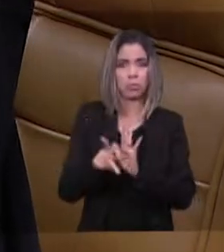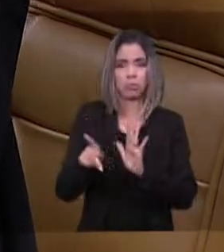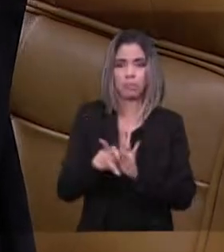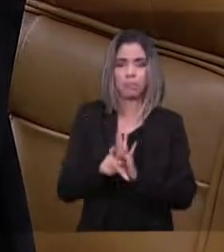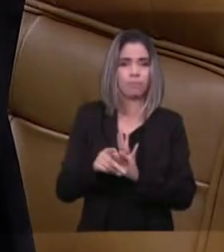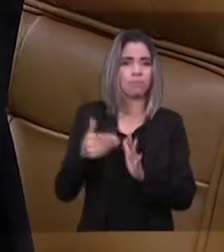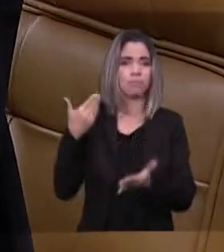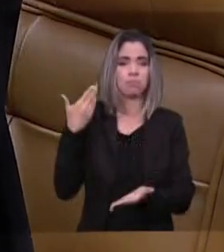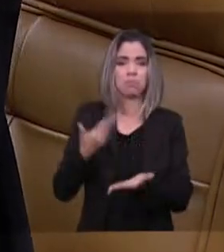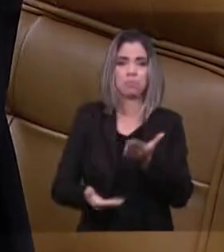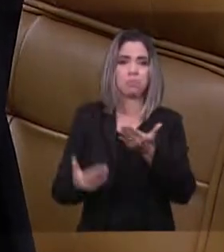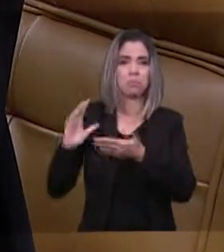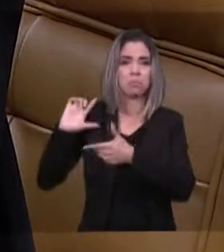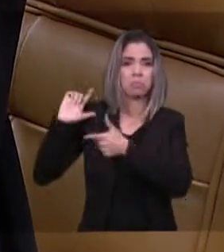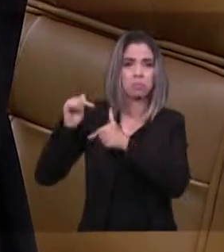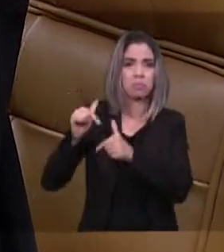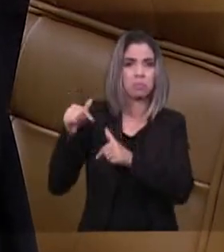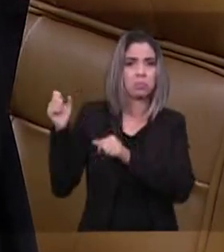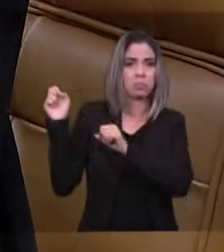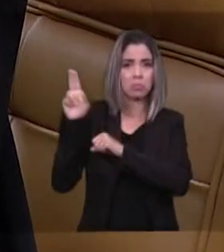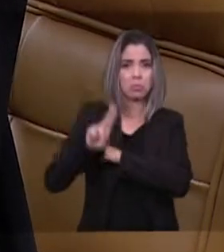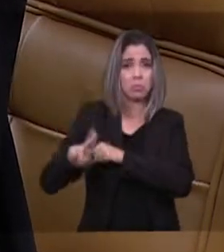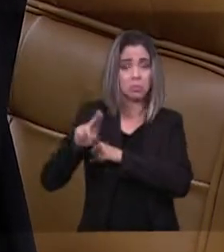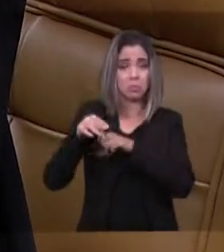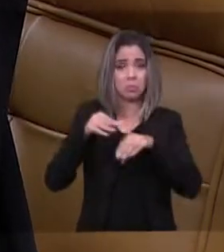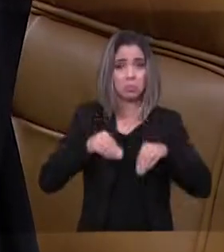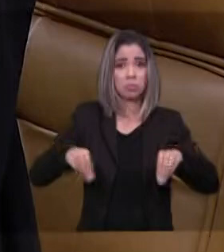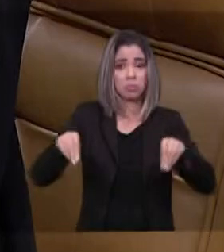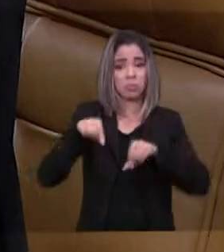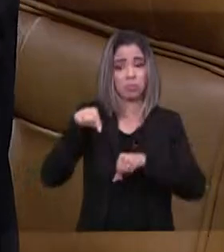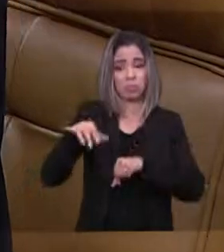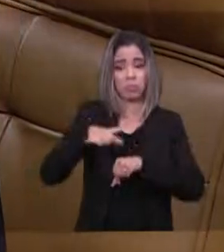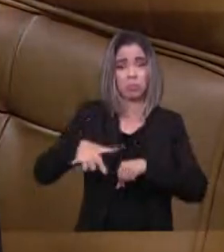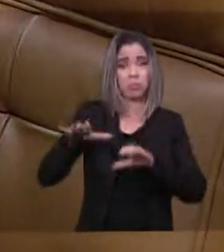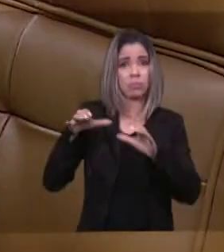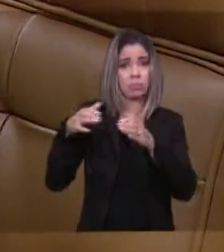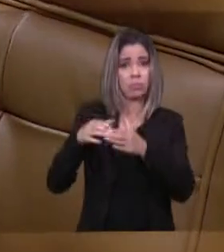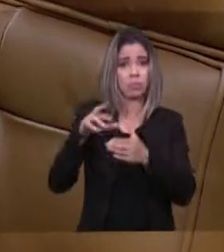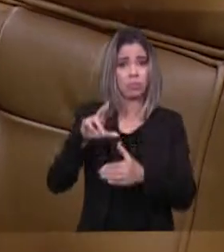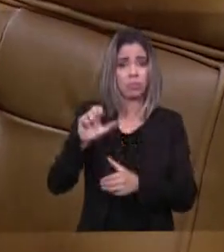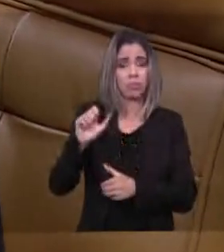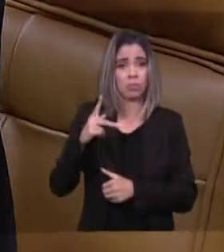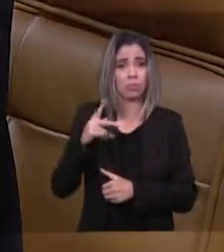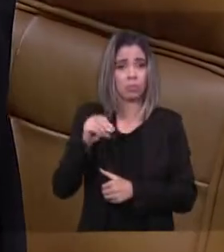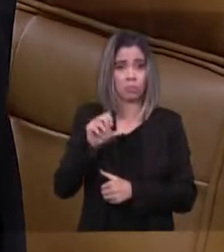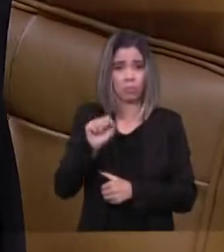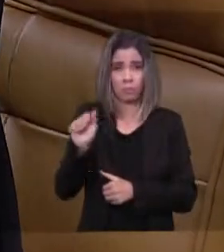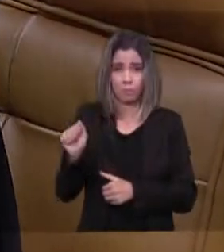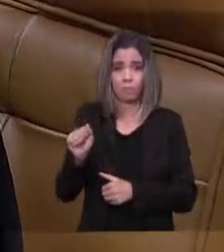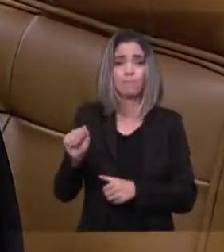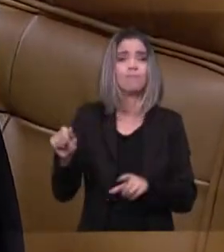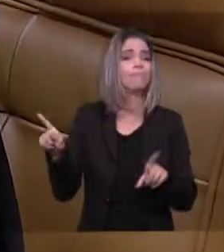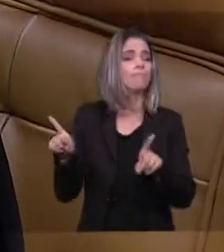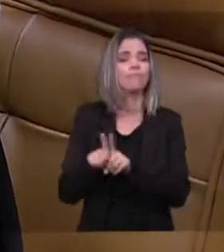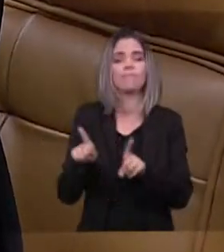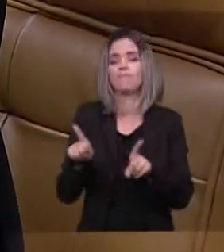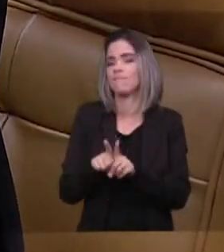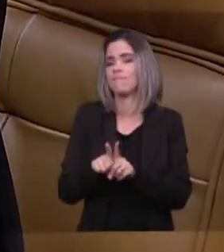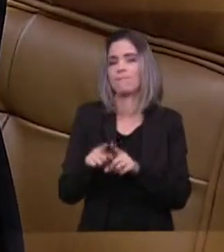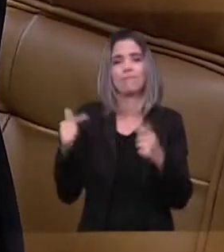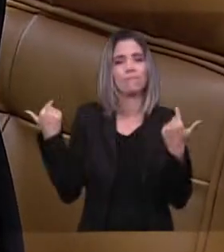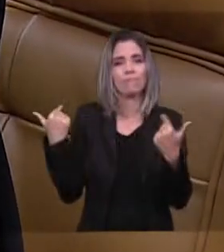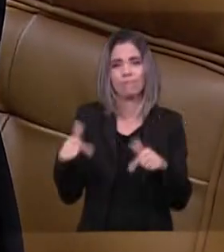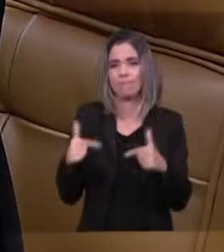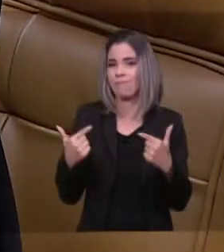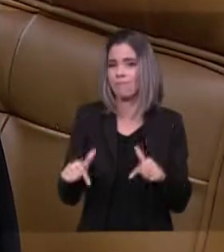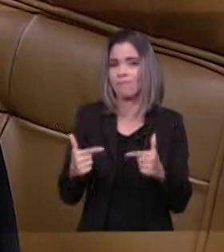a tradicionalidade da ocupação, a própria demarcação da Raposa Serra do Sol teria sido desconstituída, já que existiam áreas indígenas